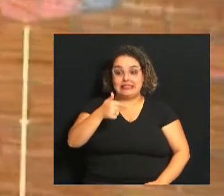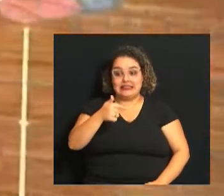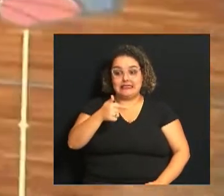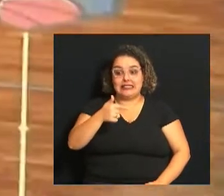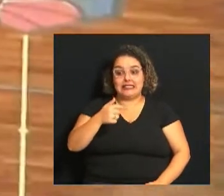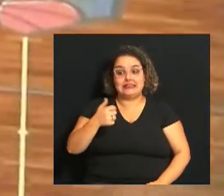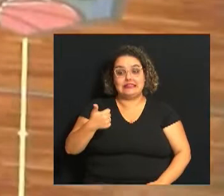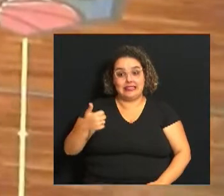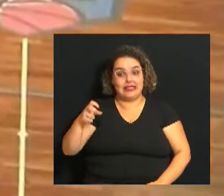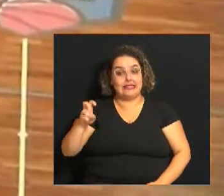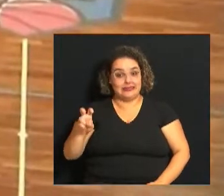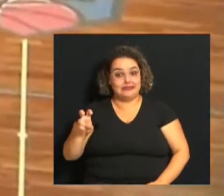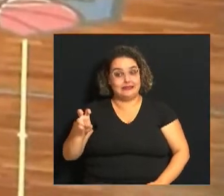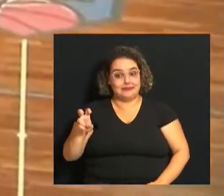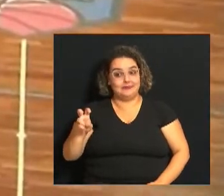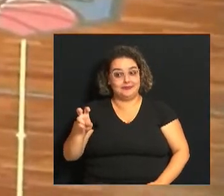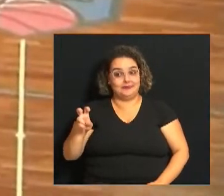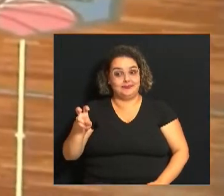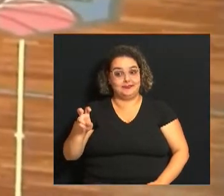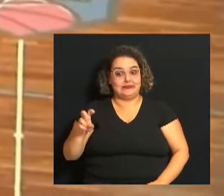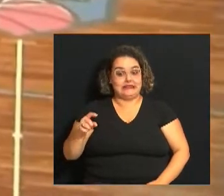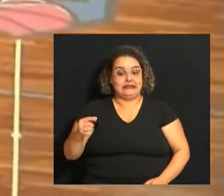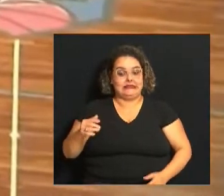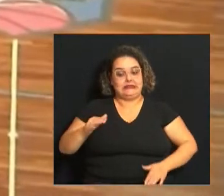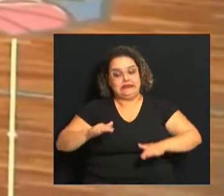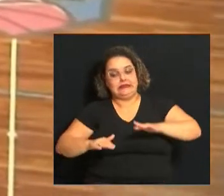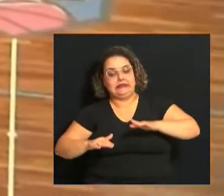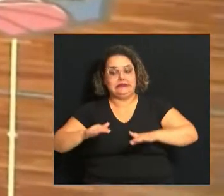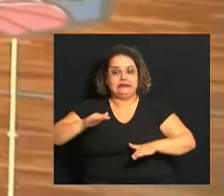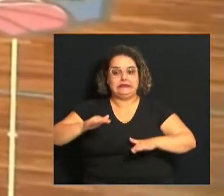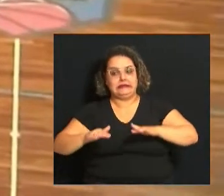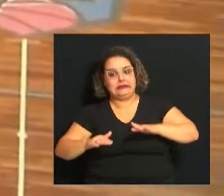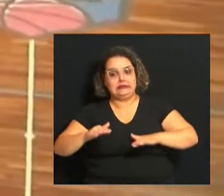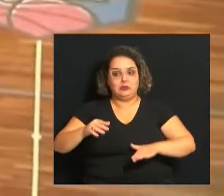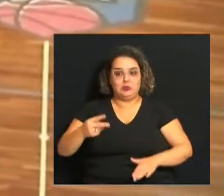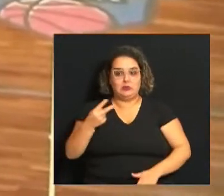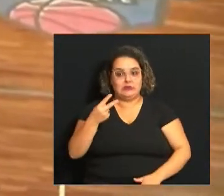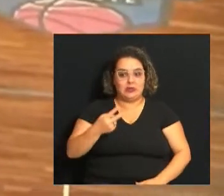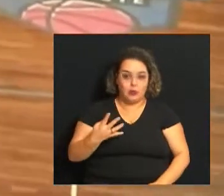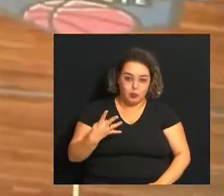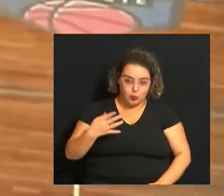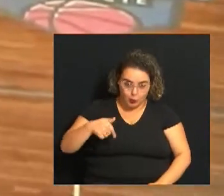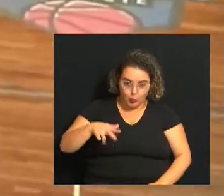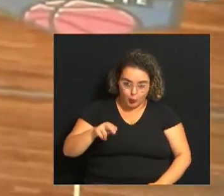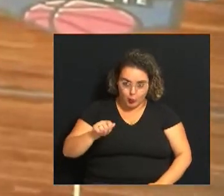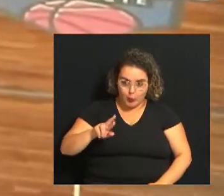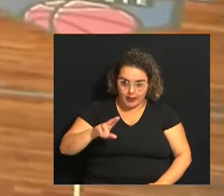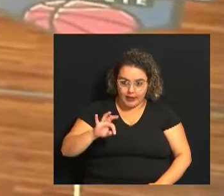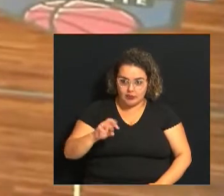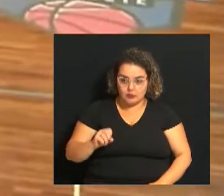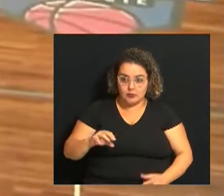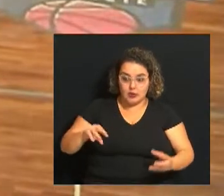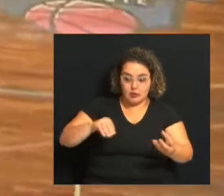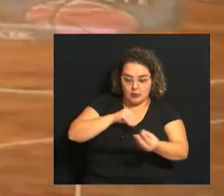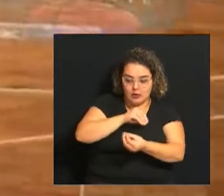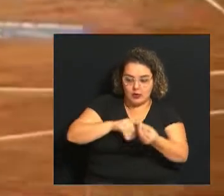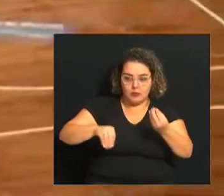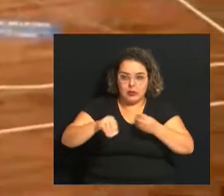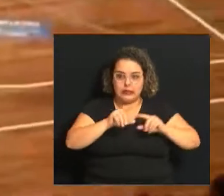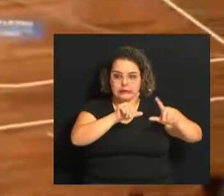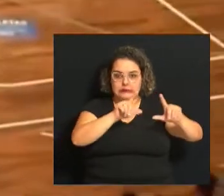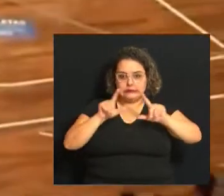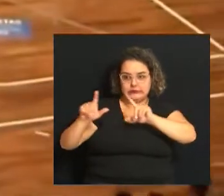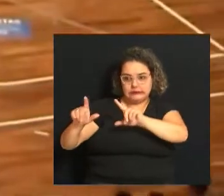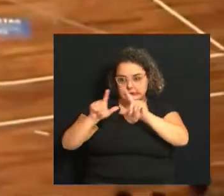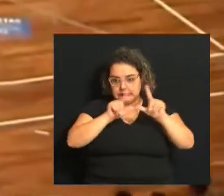visitantes. Duelo equilibrado no segundo quarto. As equipes se alternavam no placar. Mas com